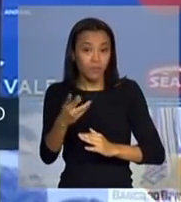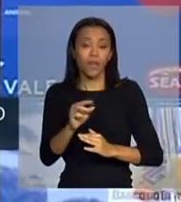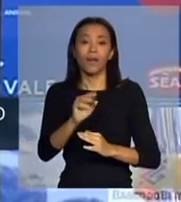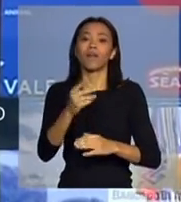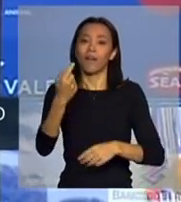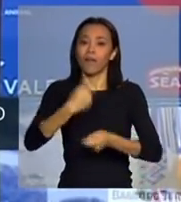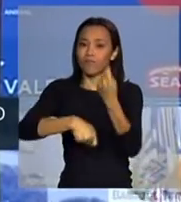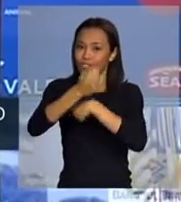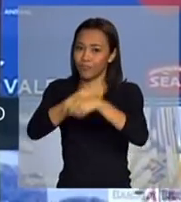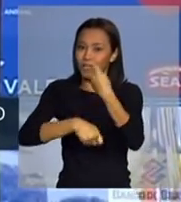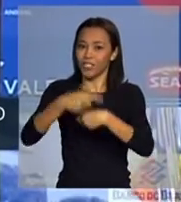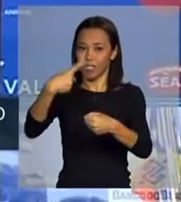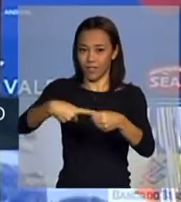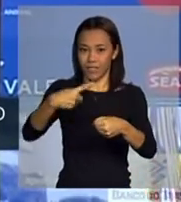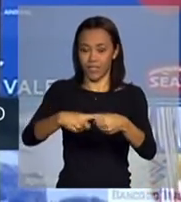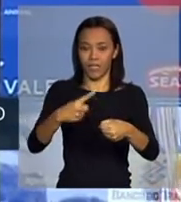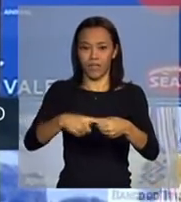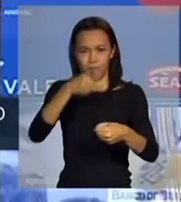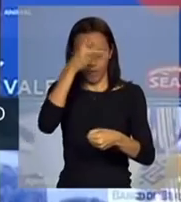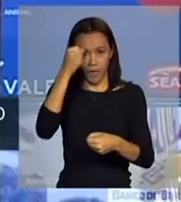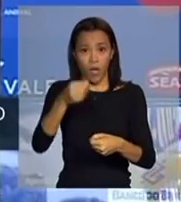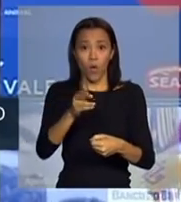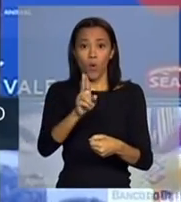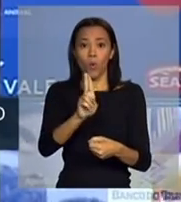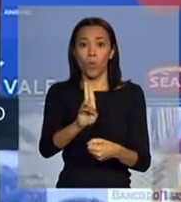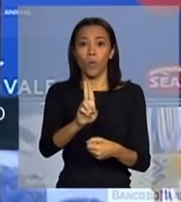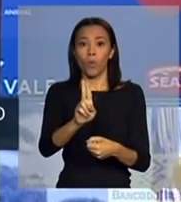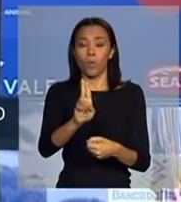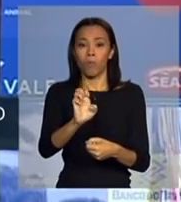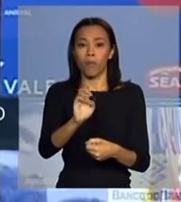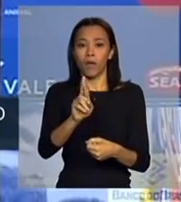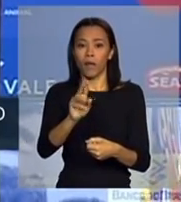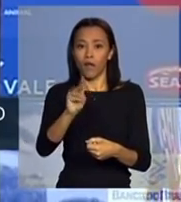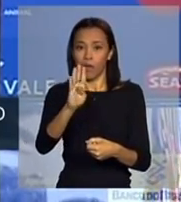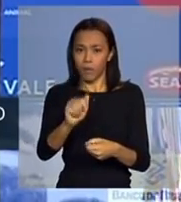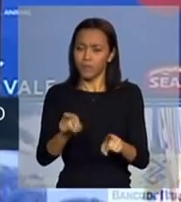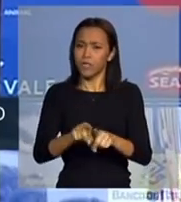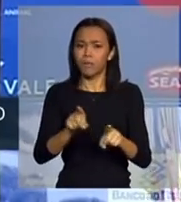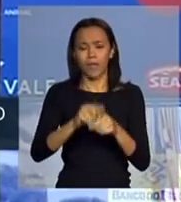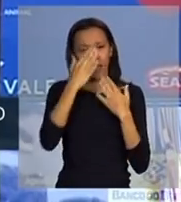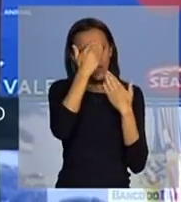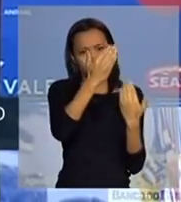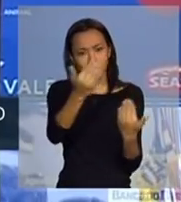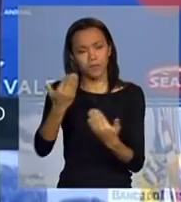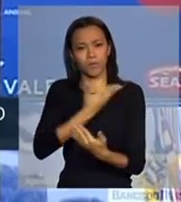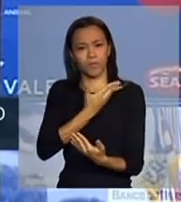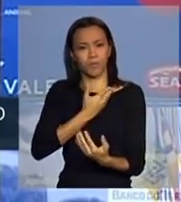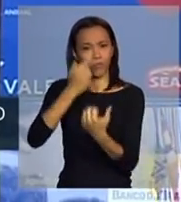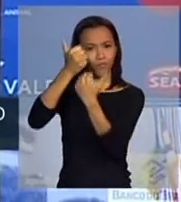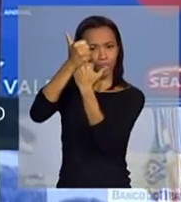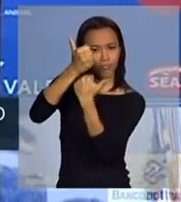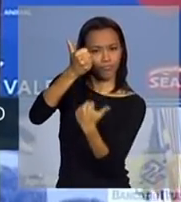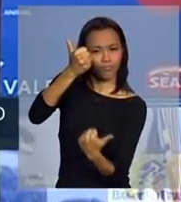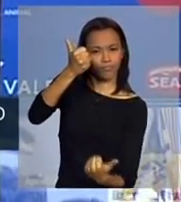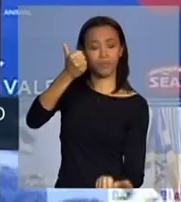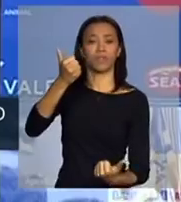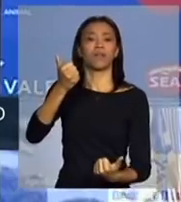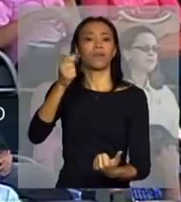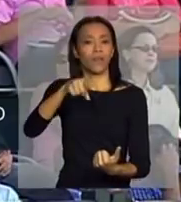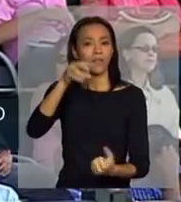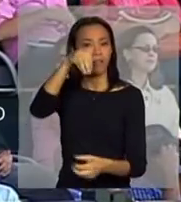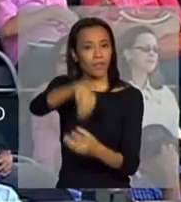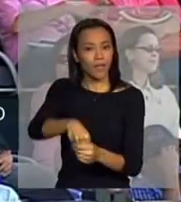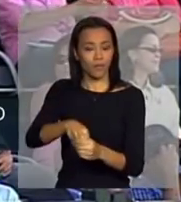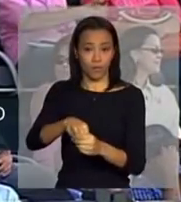Uberaba. Agradecemos penhoradamente aos nossos companheiros de diretoria, associados, colaboradores da BCZ e